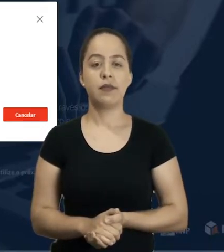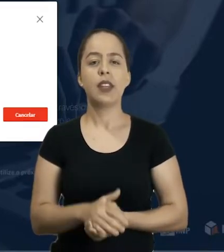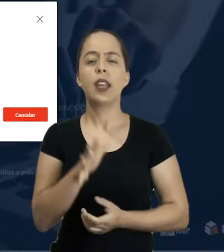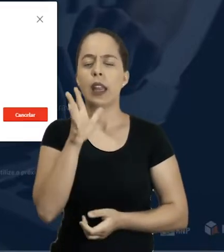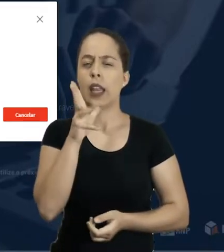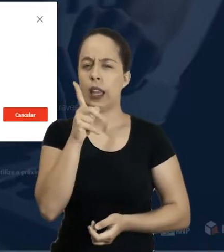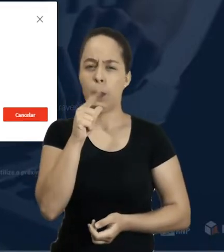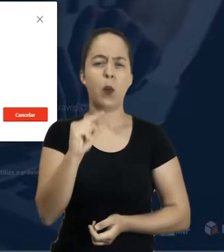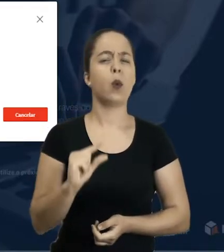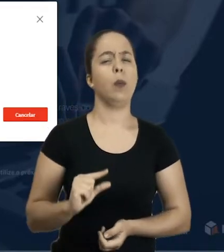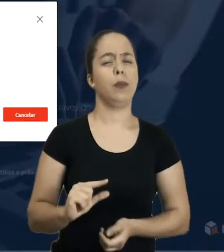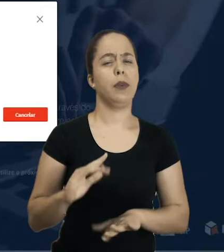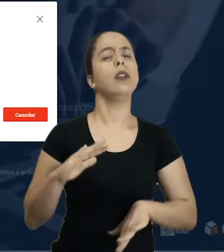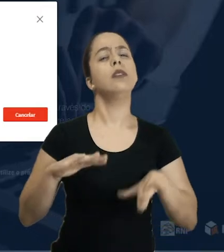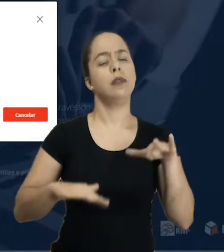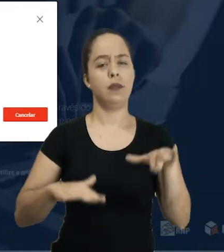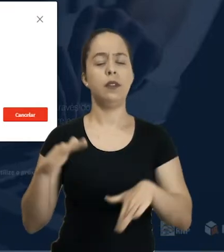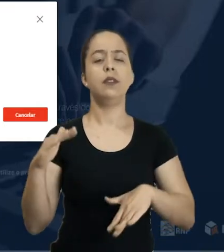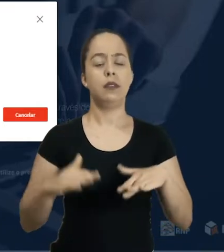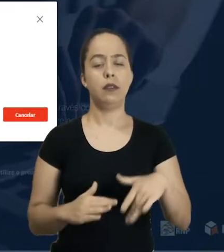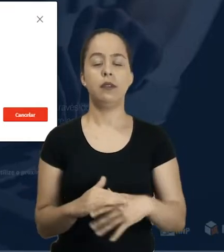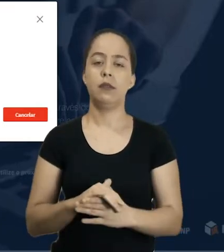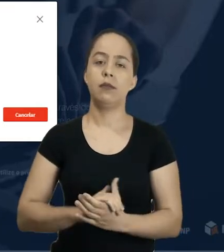Demora um pouco aqui.